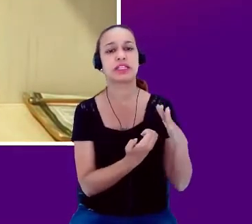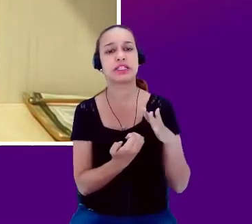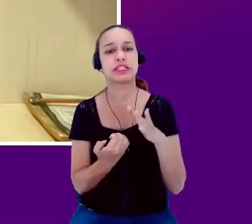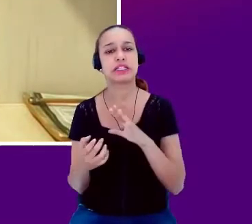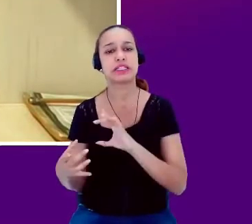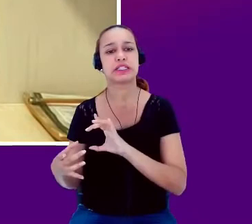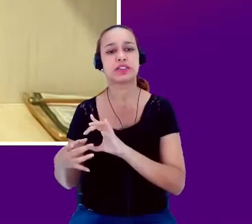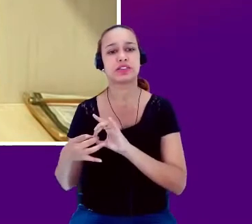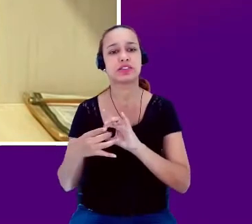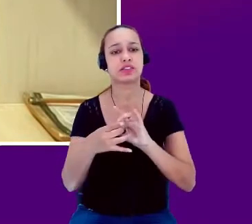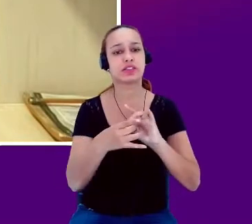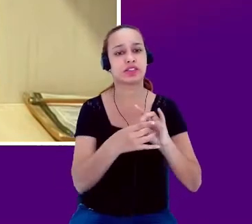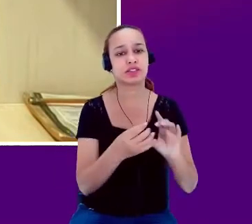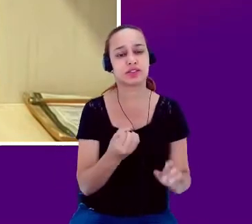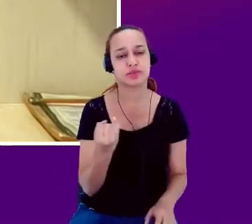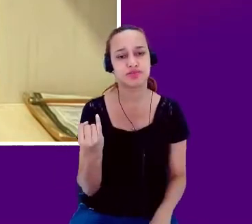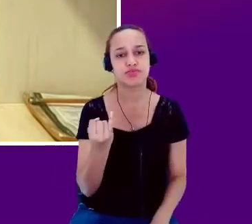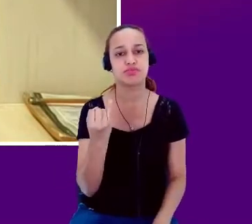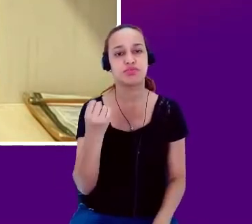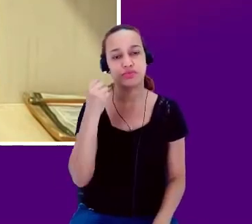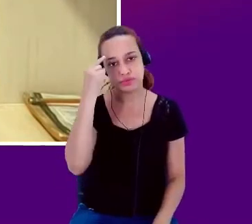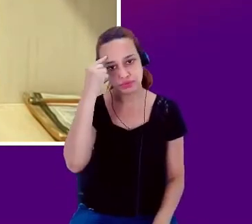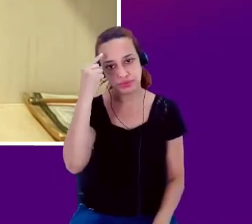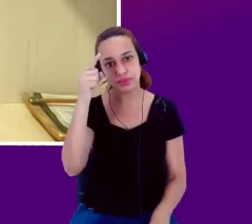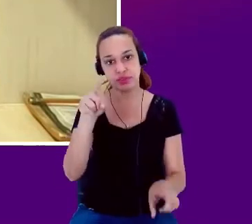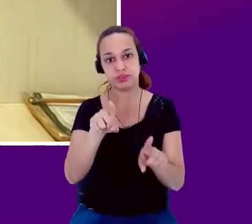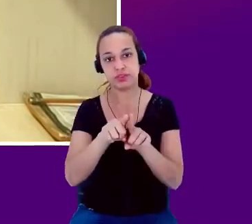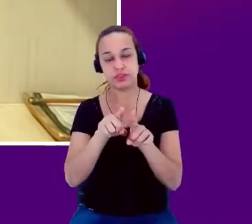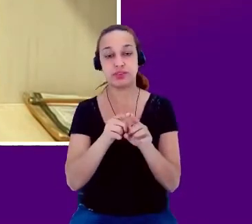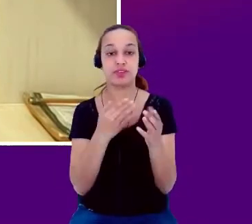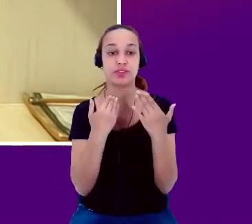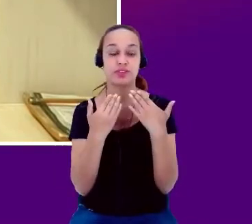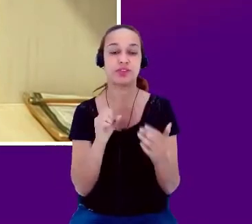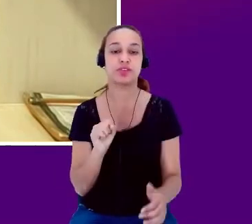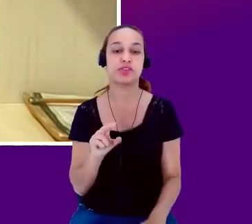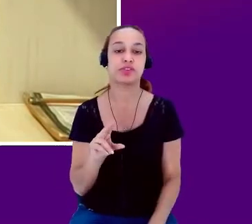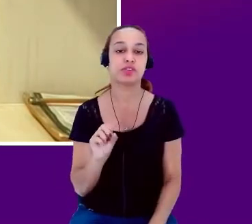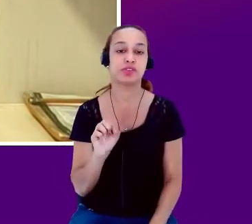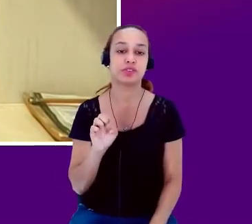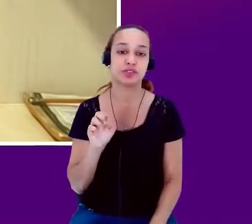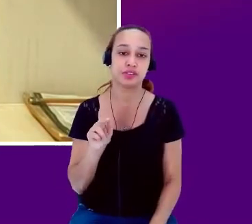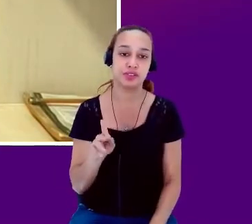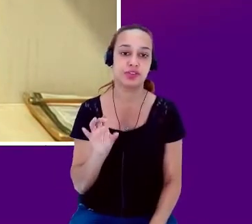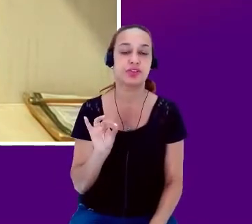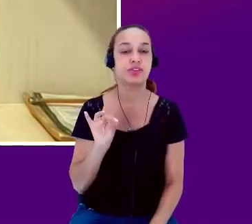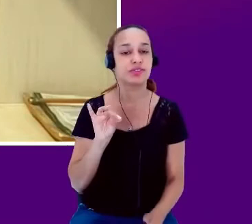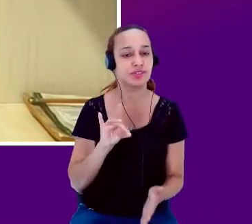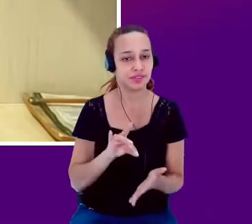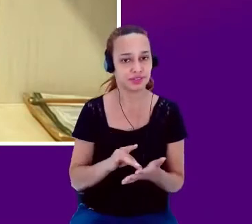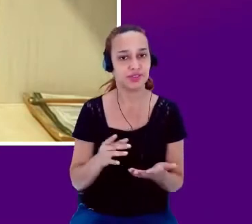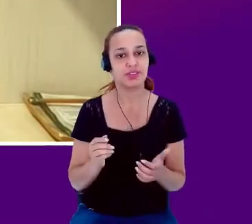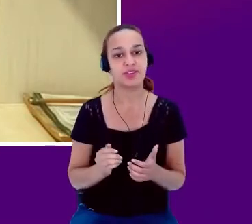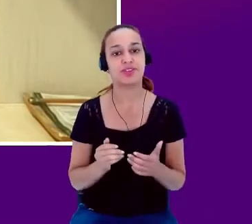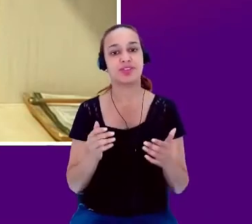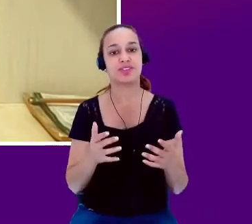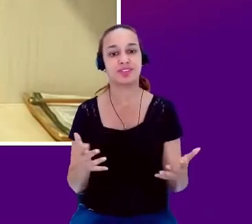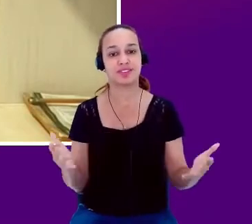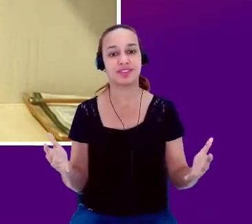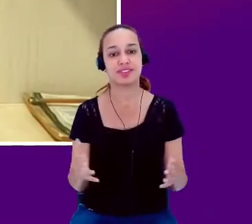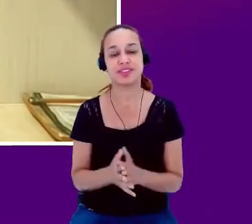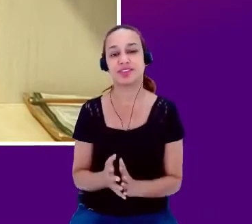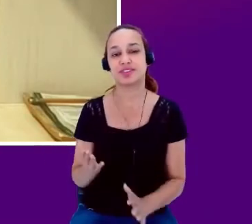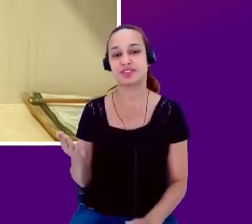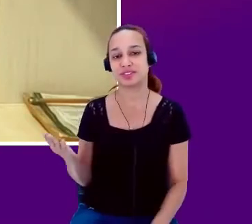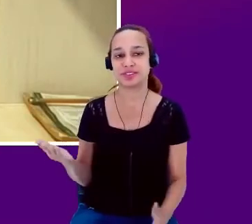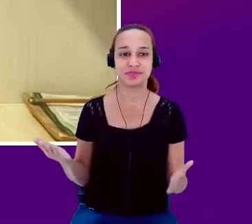que muito importante pensar também nessa conversa com a SUSEP, que certamente se inaugura, né? Agora que o superintendente Vinícius e eu já